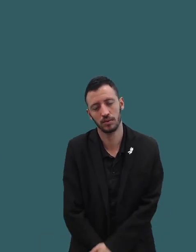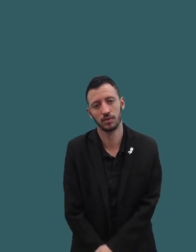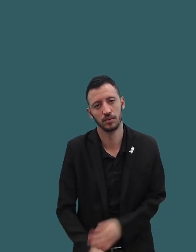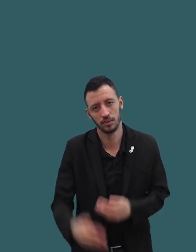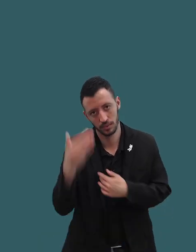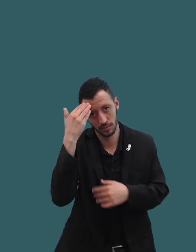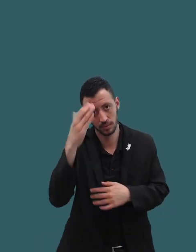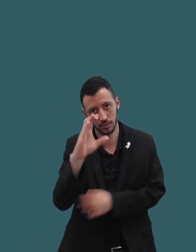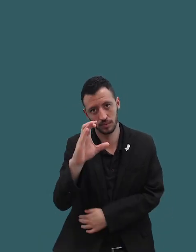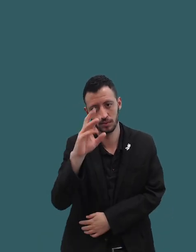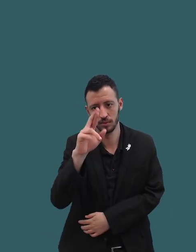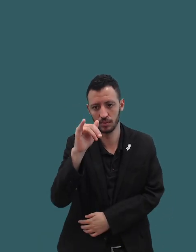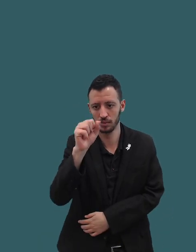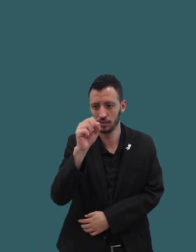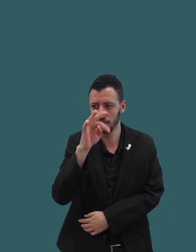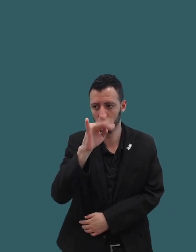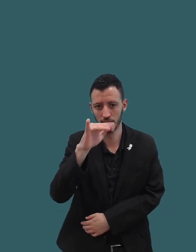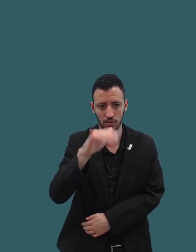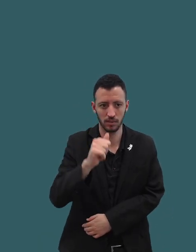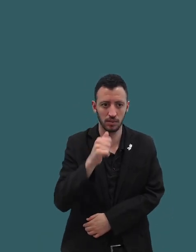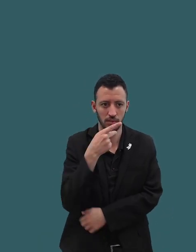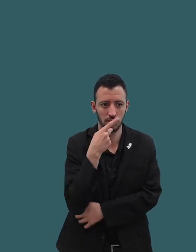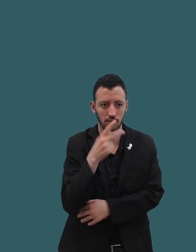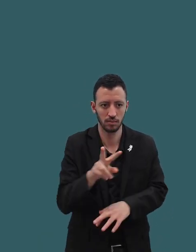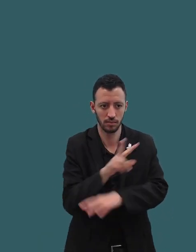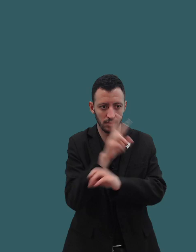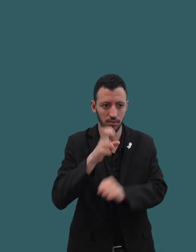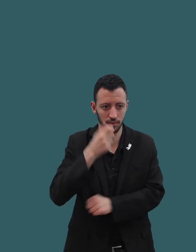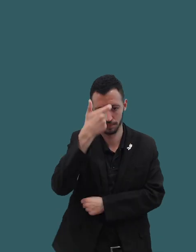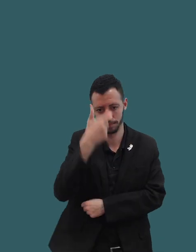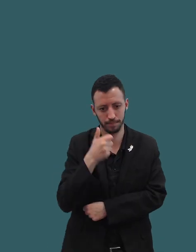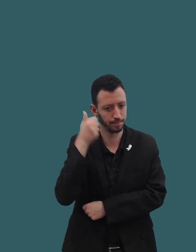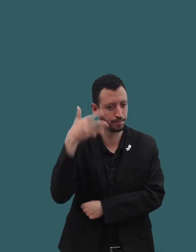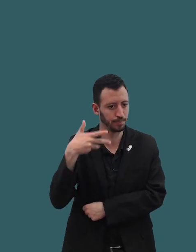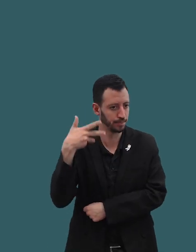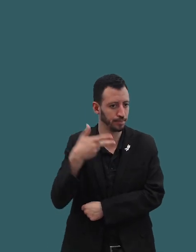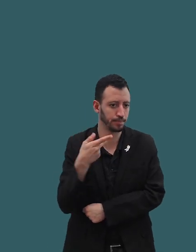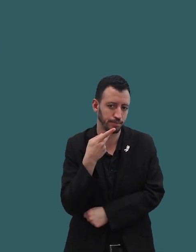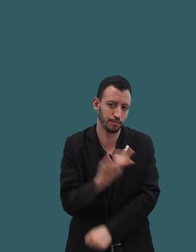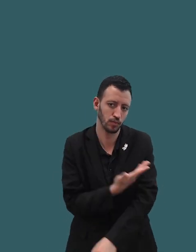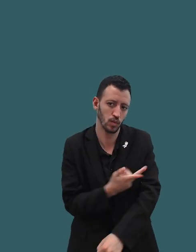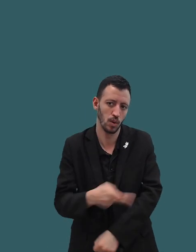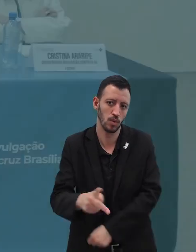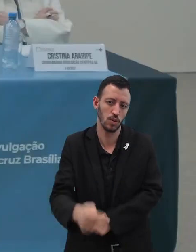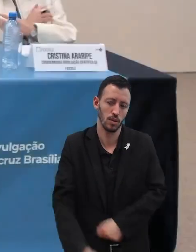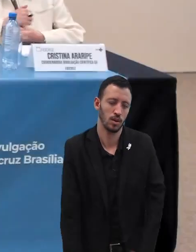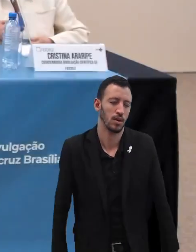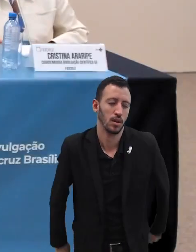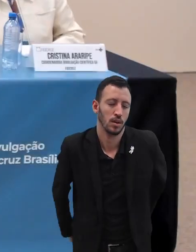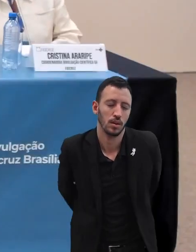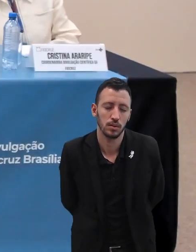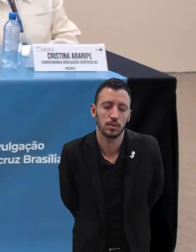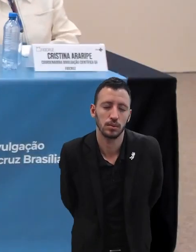Obrigada, Cristina. Passar para a Fabiana e pedir só o momento da audiodescrição para a gente continuar.